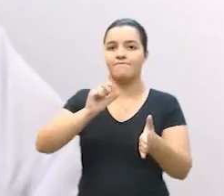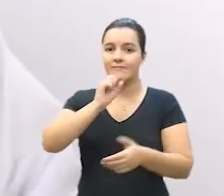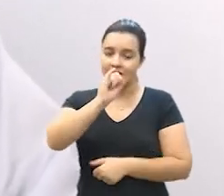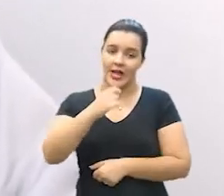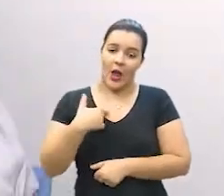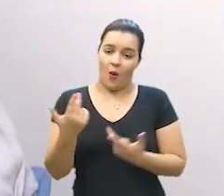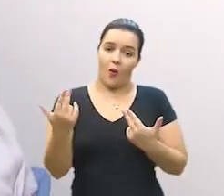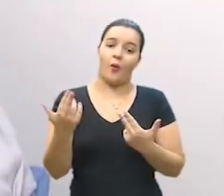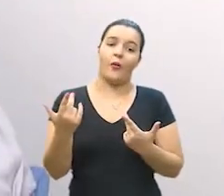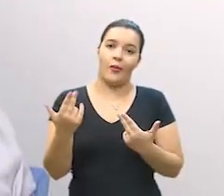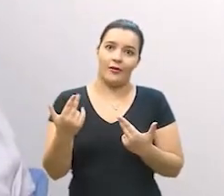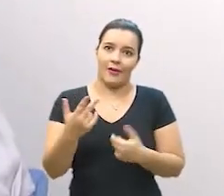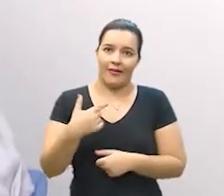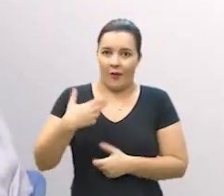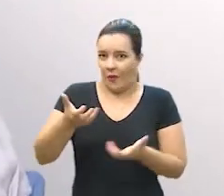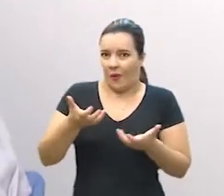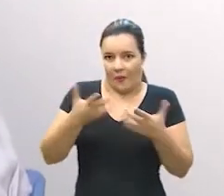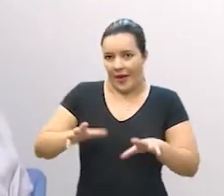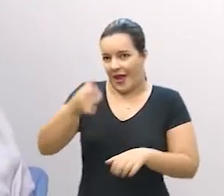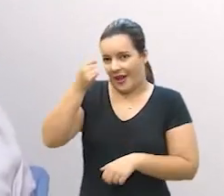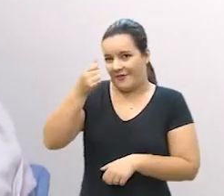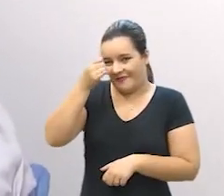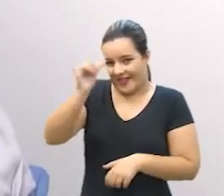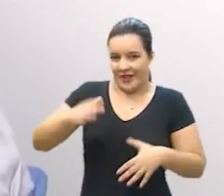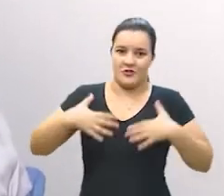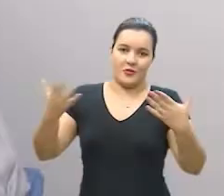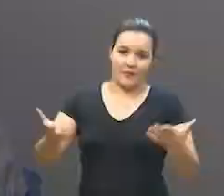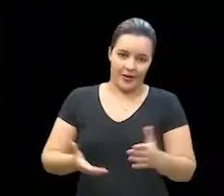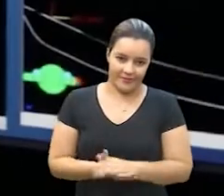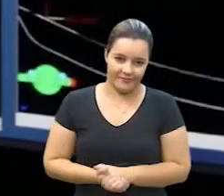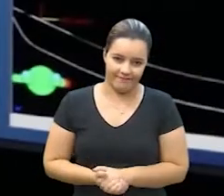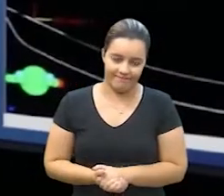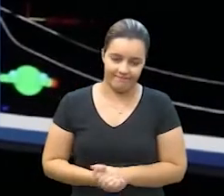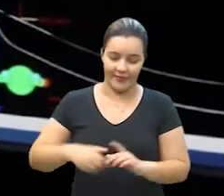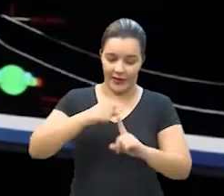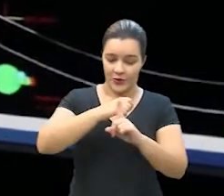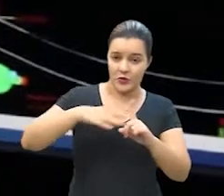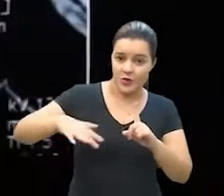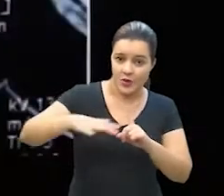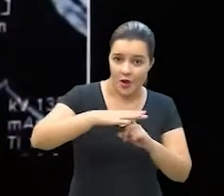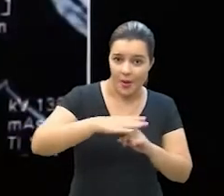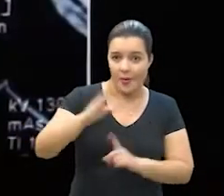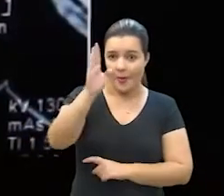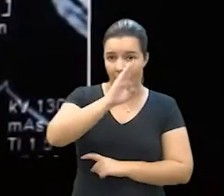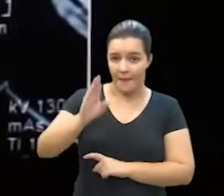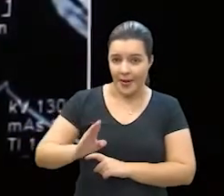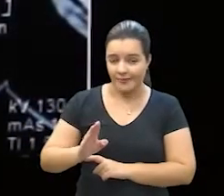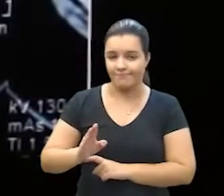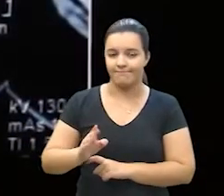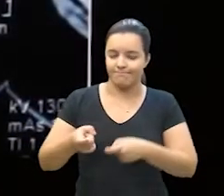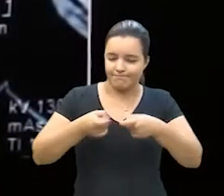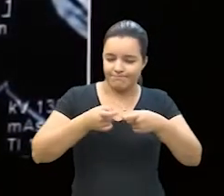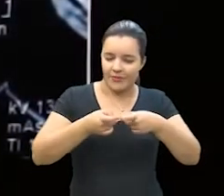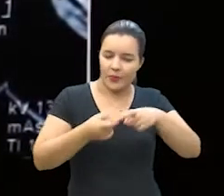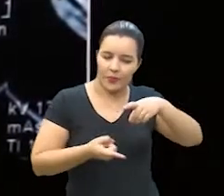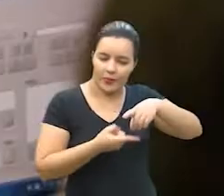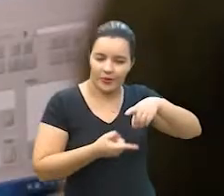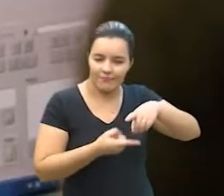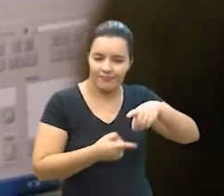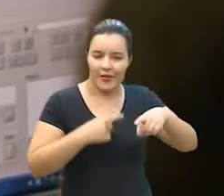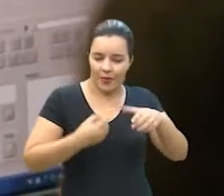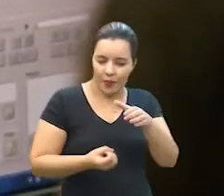de qualquer surpresa desagradável, vamos dizer assim, né? De acordo com a Sociedade Brasileira de